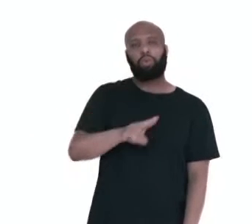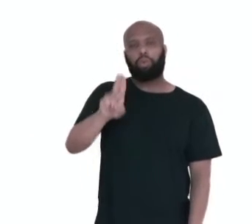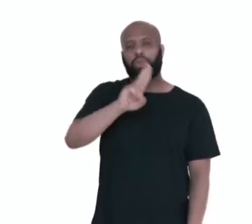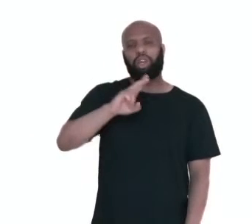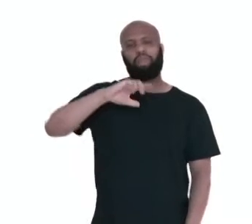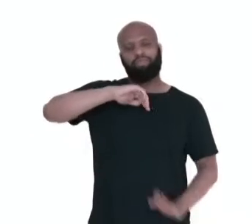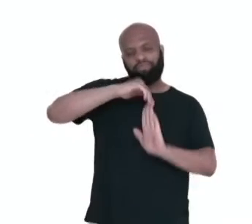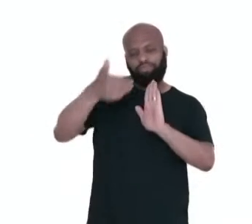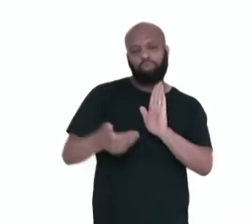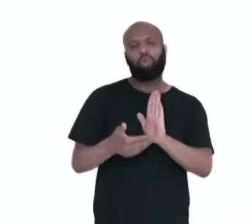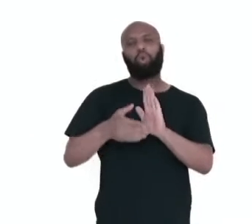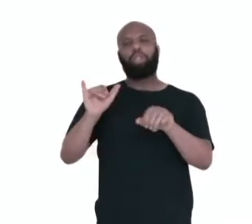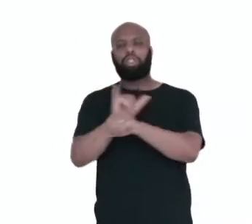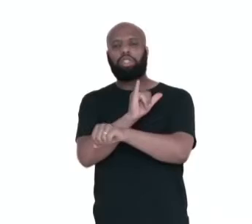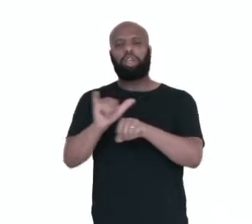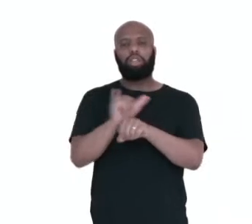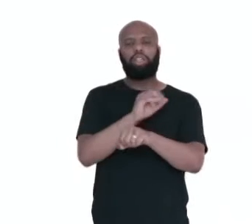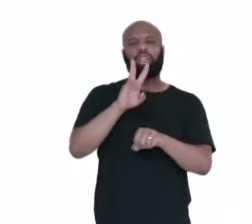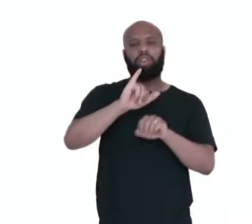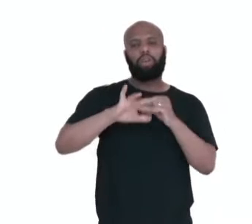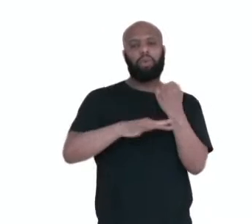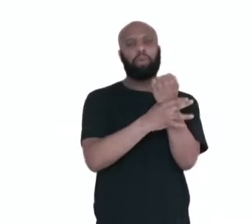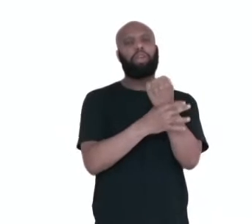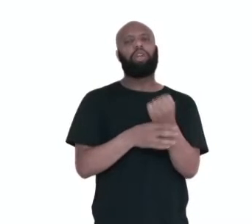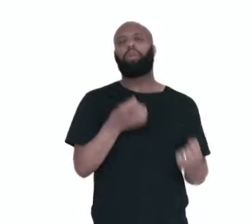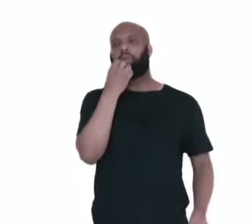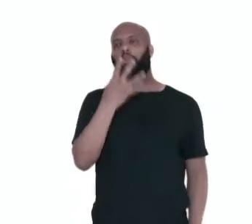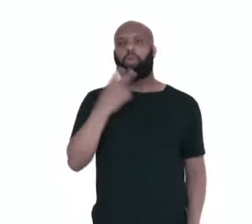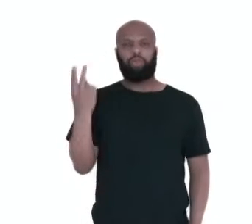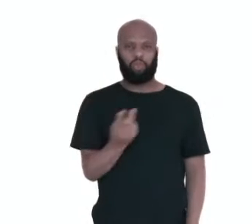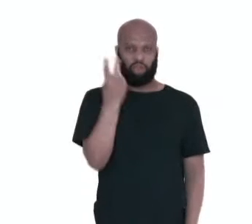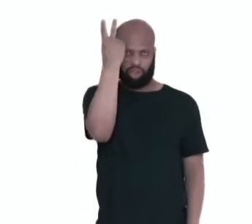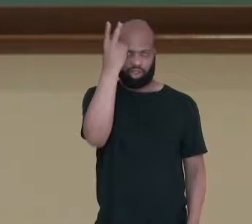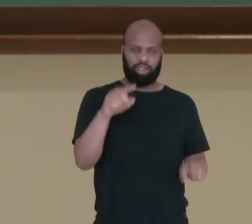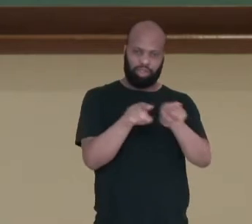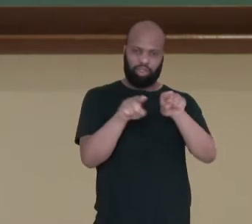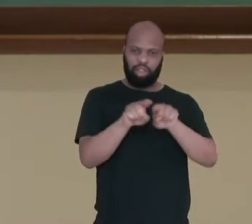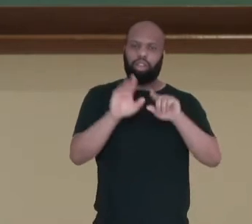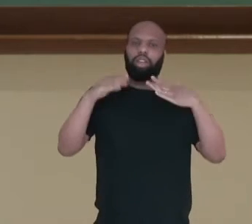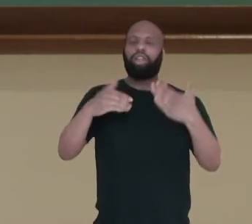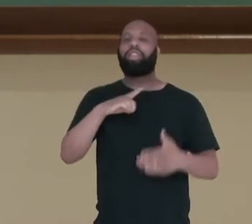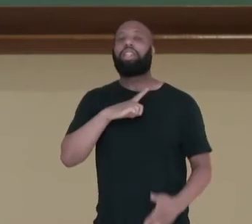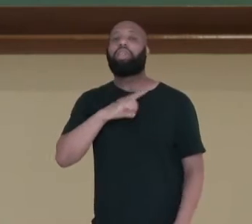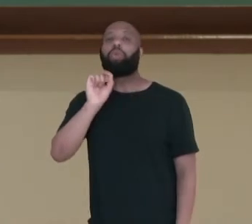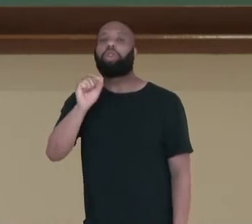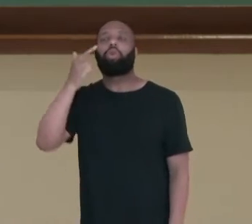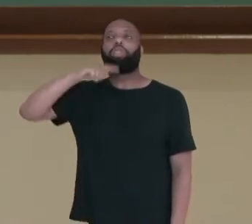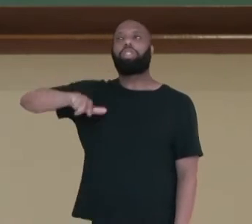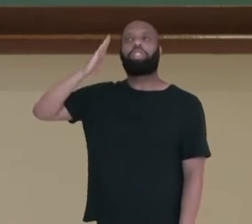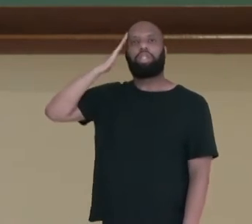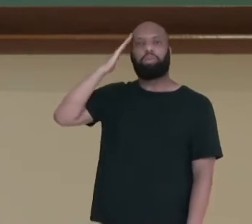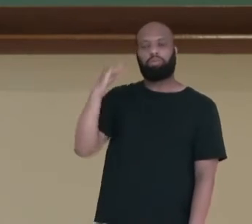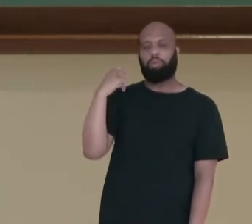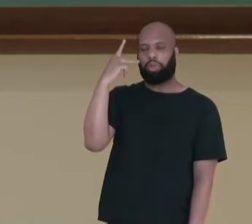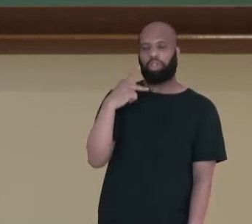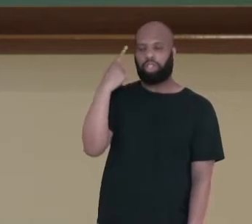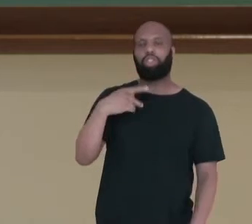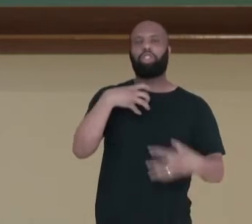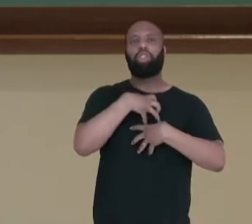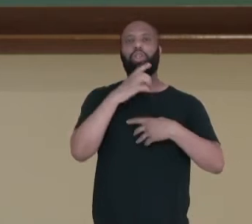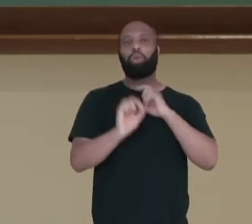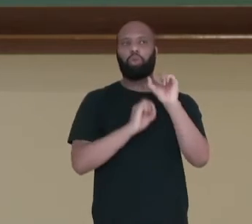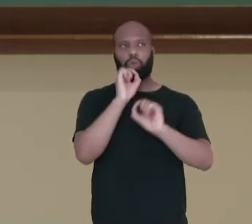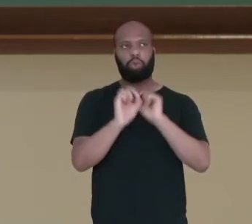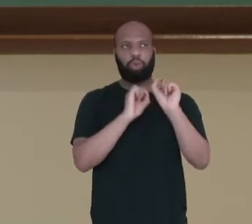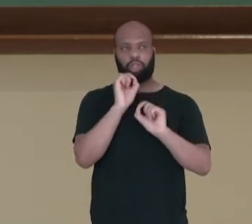os instrumentos que garantam o seu sucesso. E aí a gente tem a noção da política como uma